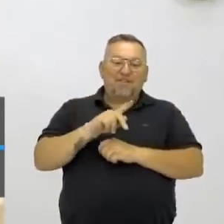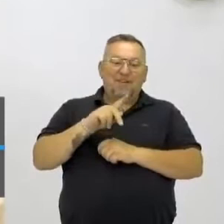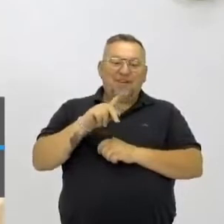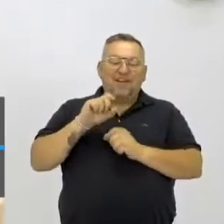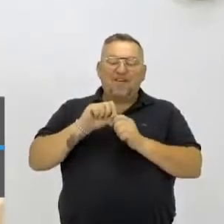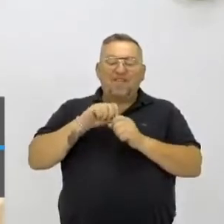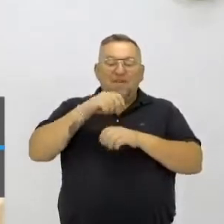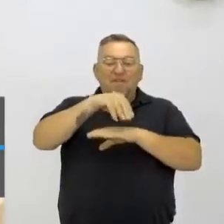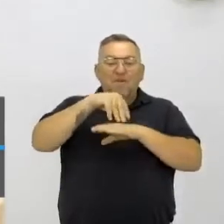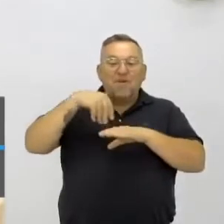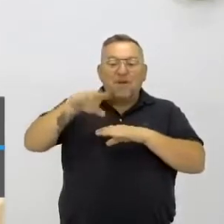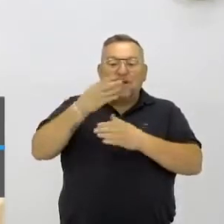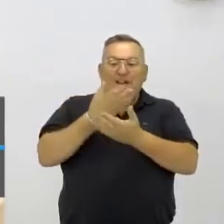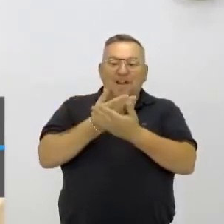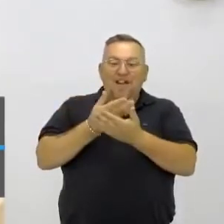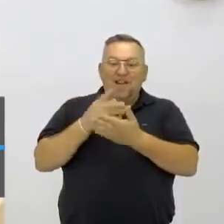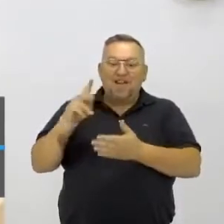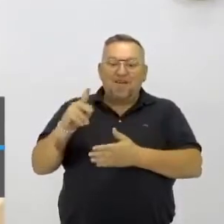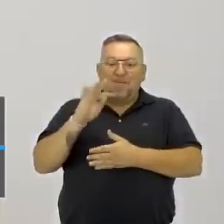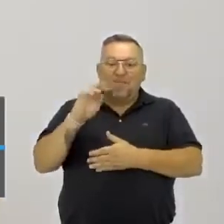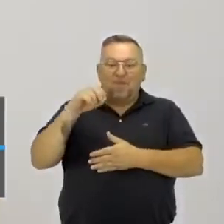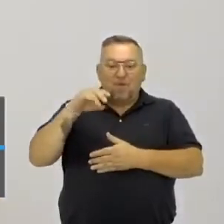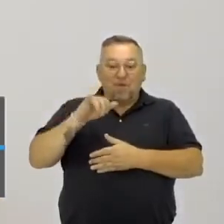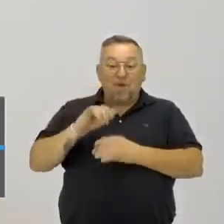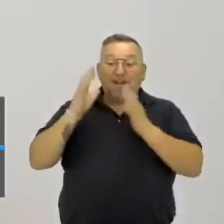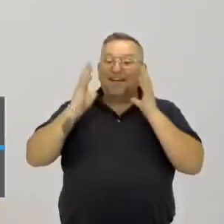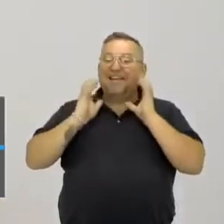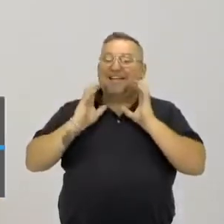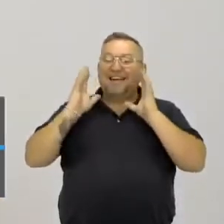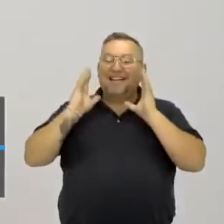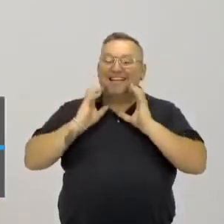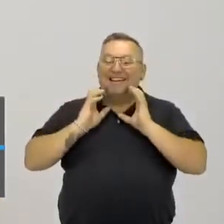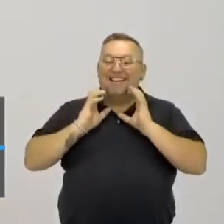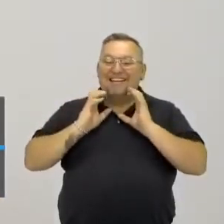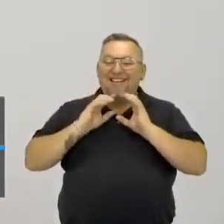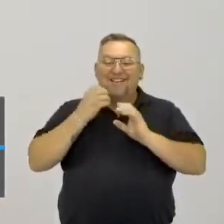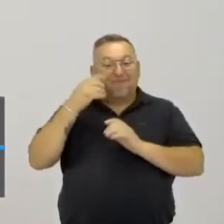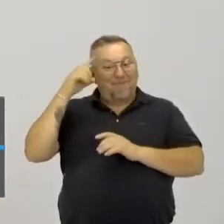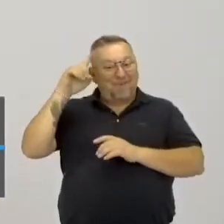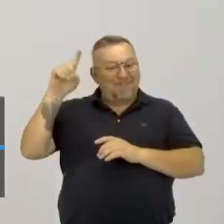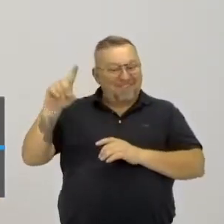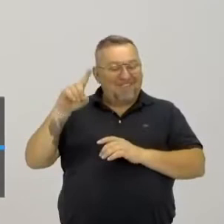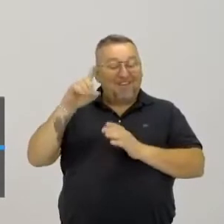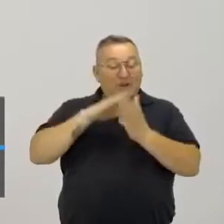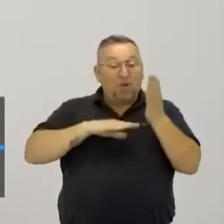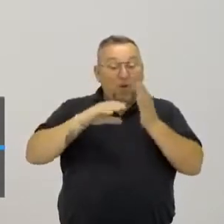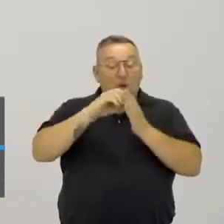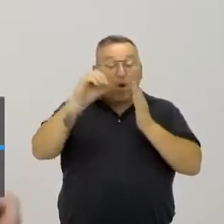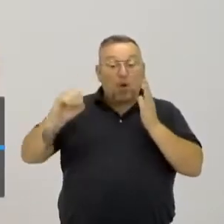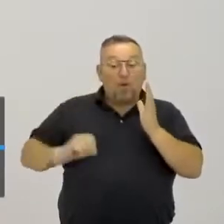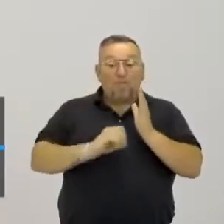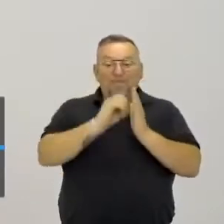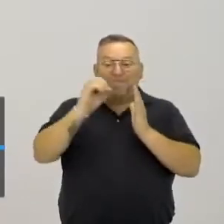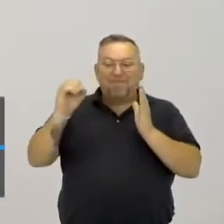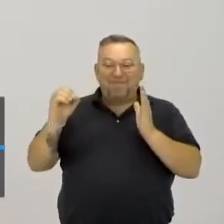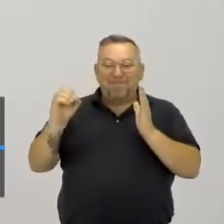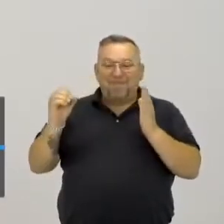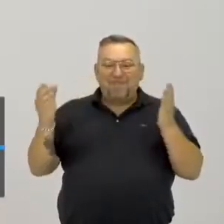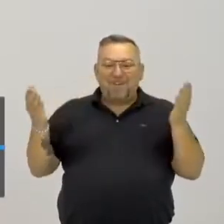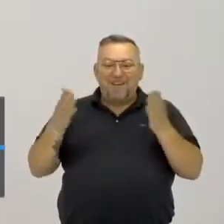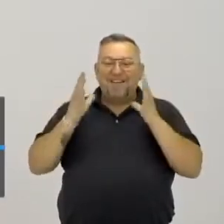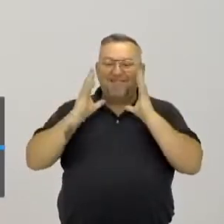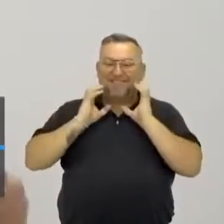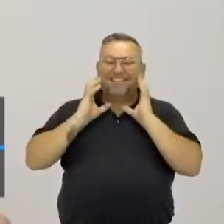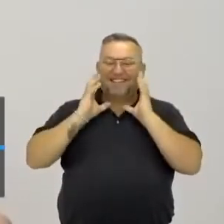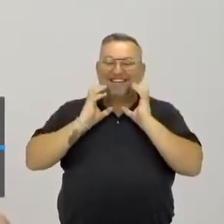vai mediar na nossa aula. Bom dia, professor Tony. Bom dia, Janaína. Bom dia a todos que nos acompanham pelo Centro de Mídia e Educação de São Paulo. Esse é o